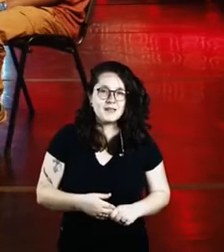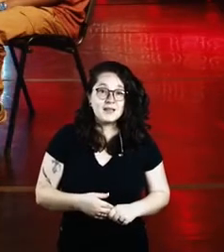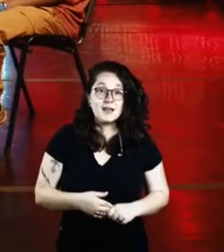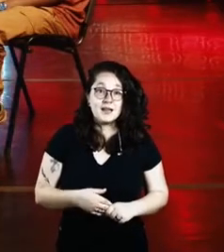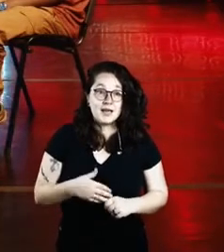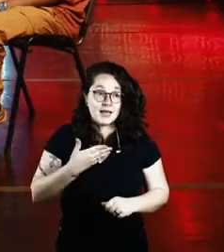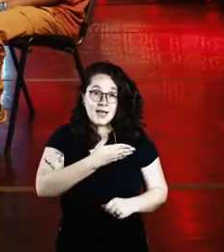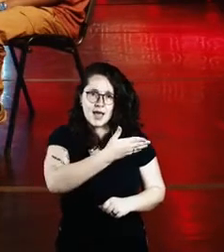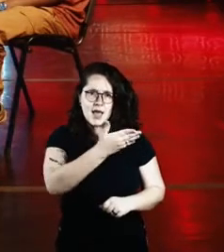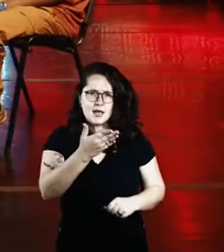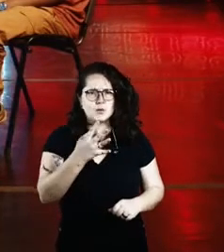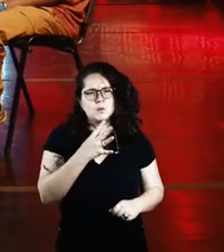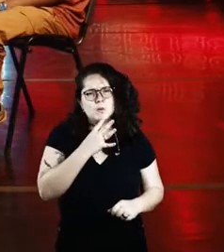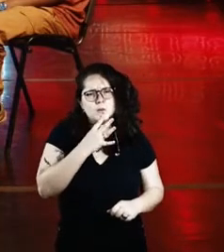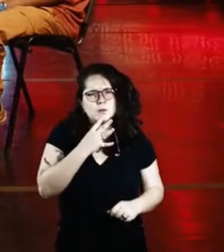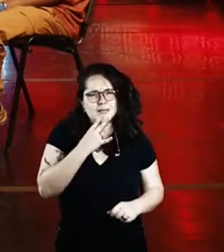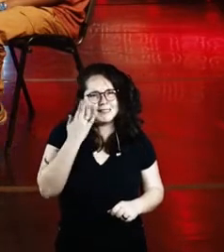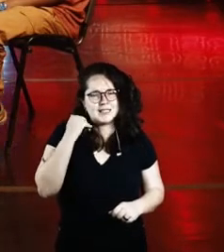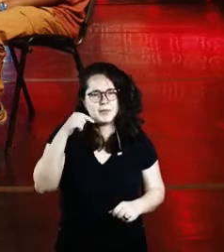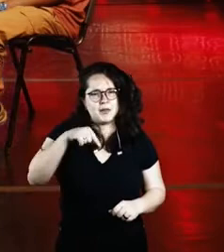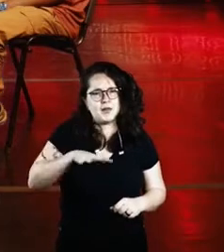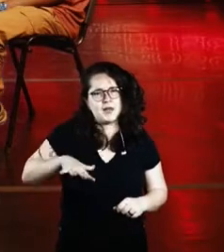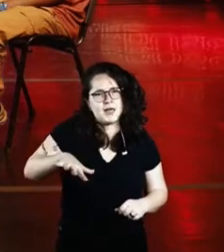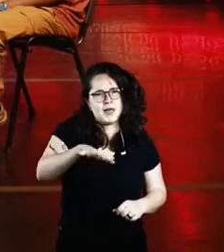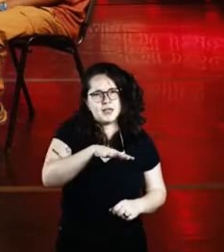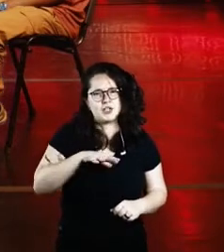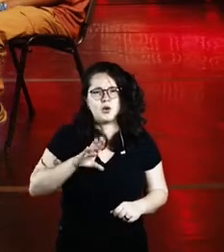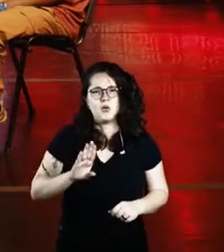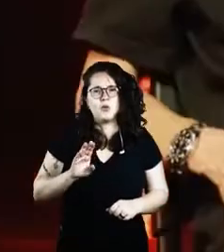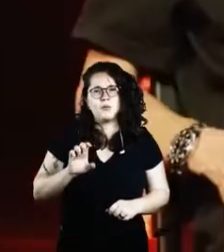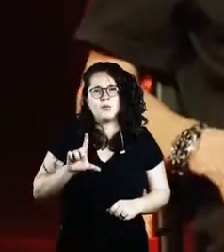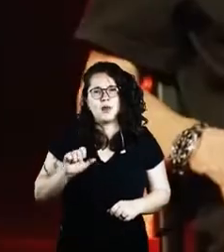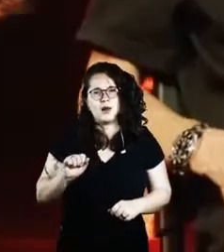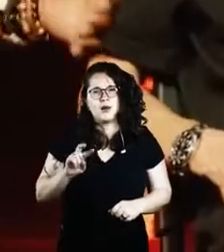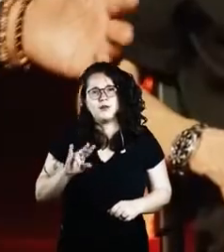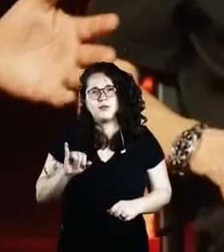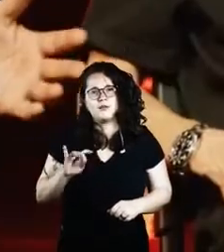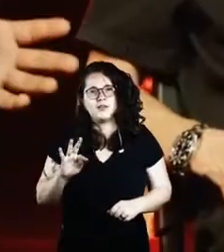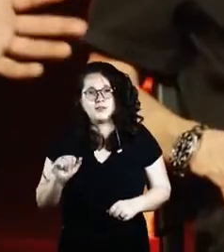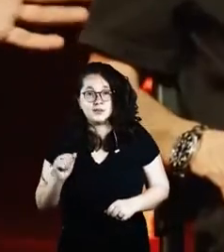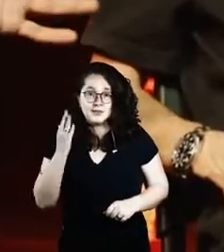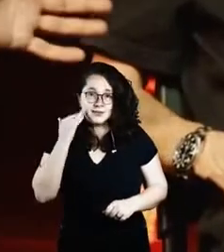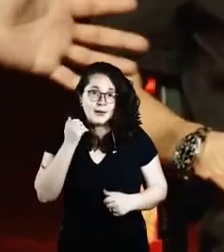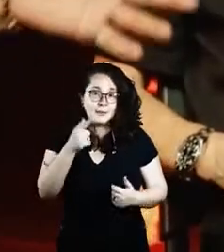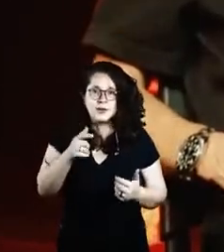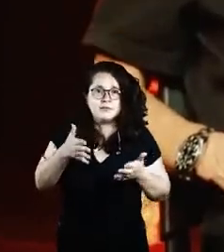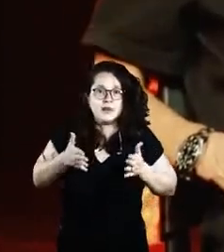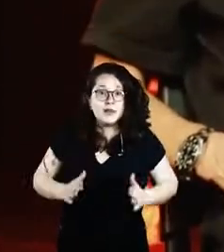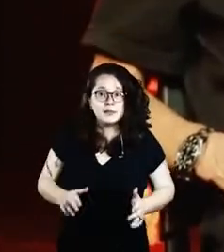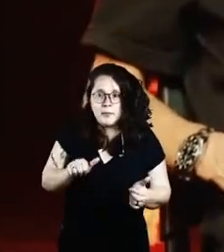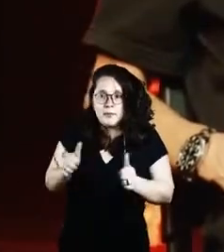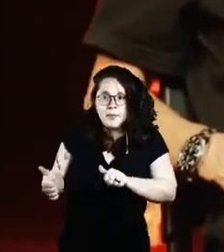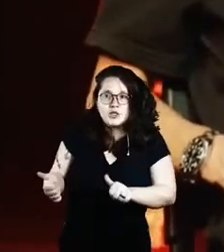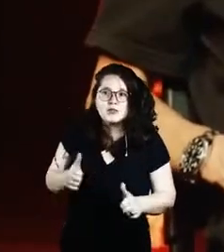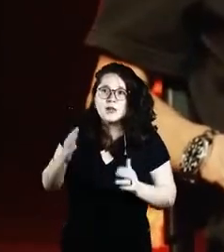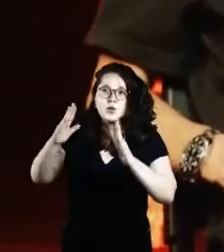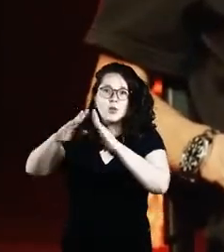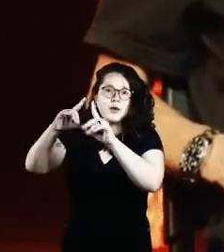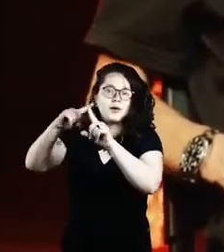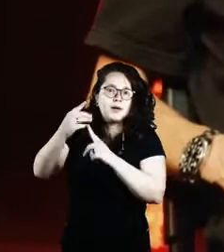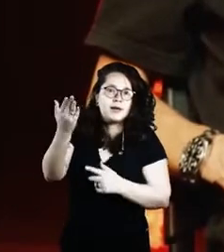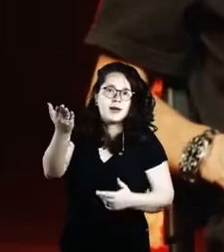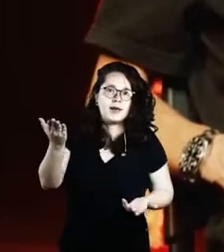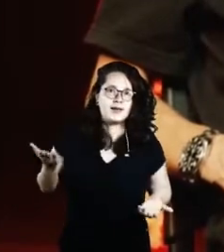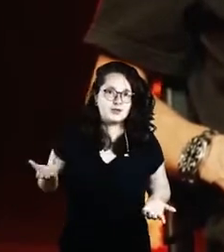muito conhecedores daqui da Bela Vista, bom, o cara foi batizado aqui, aí na igreja, né, nasceu ali